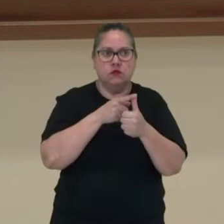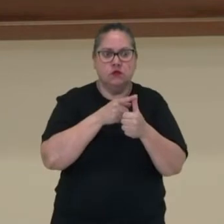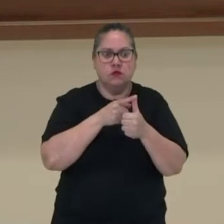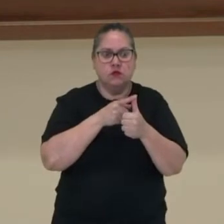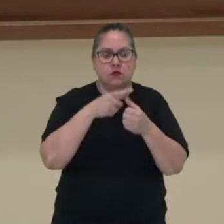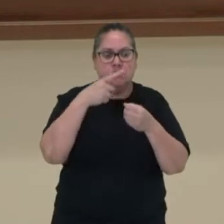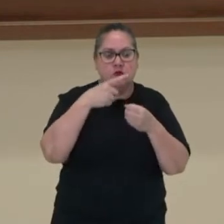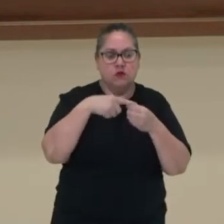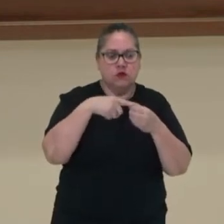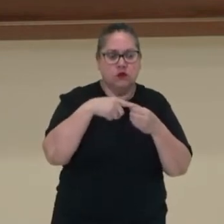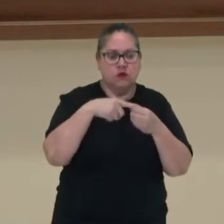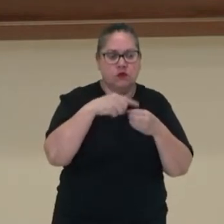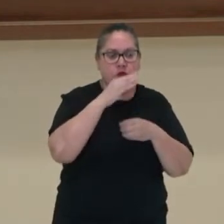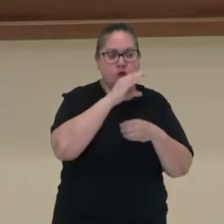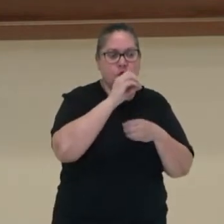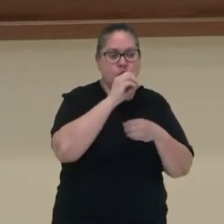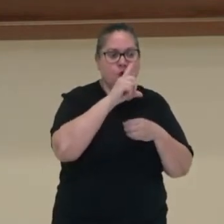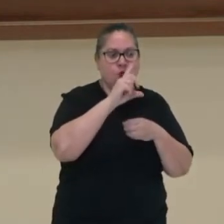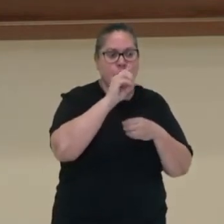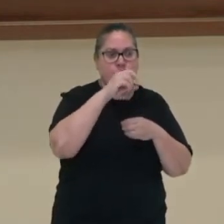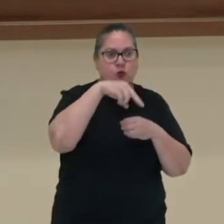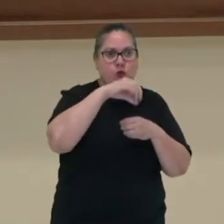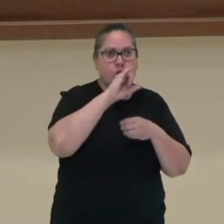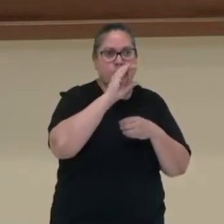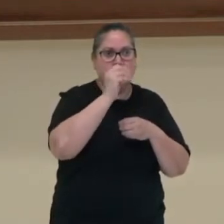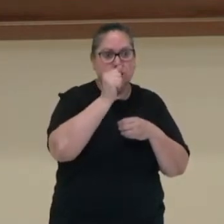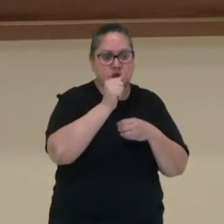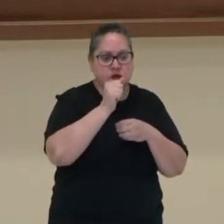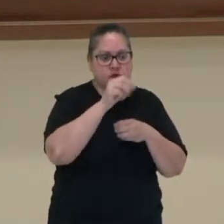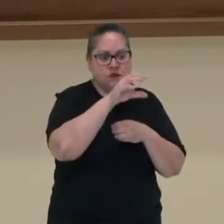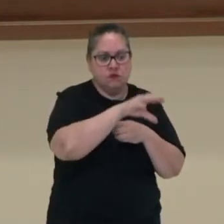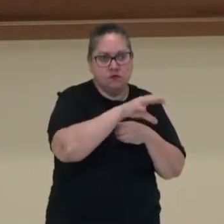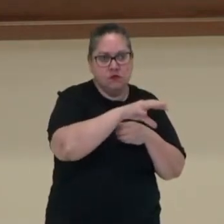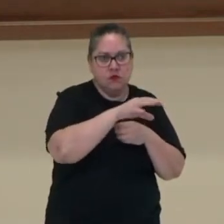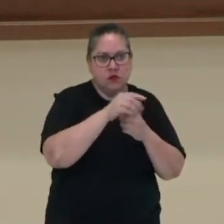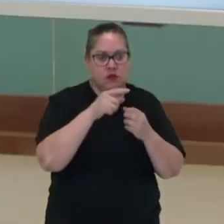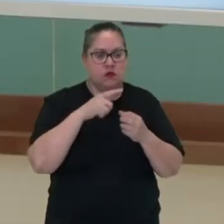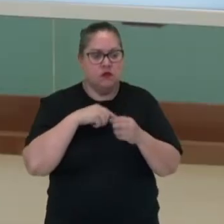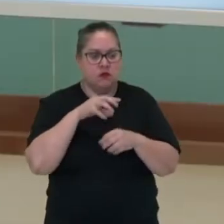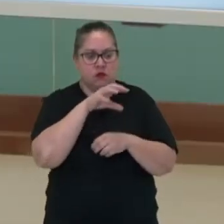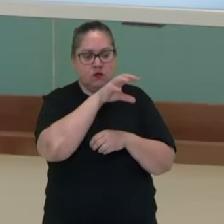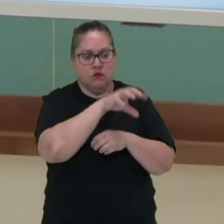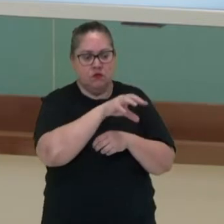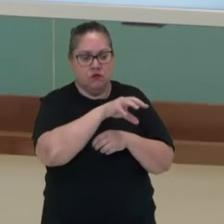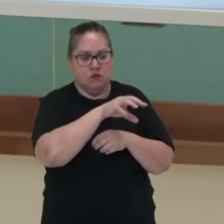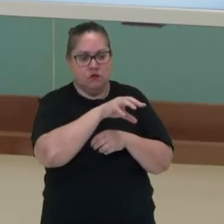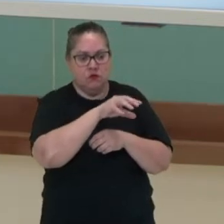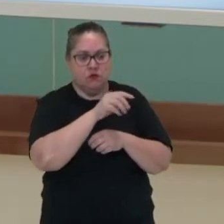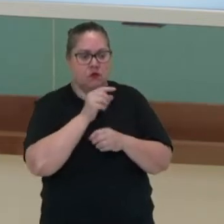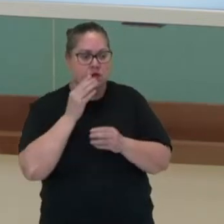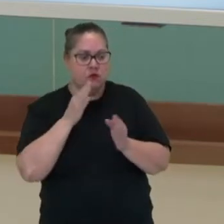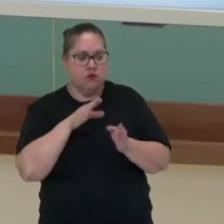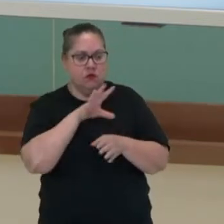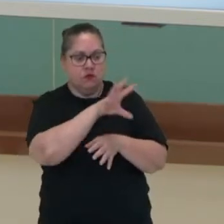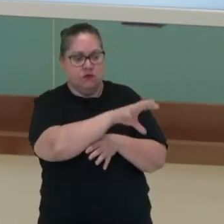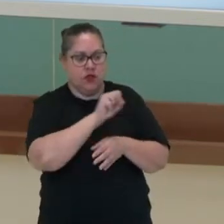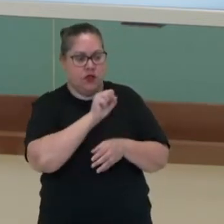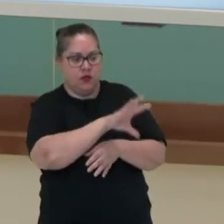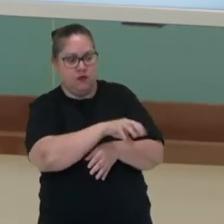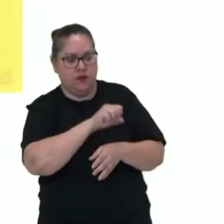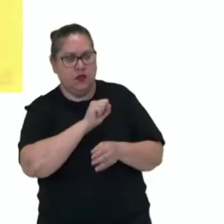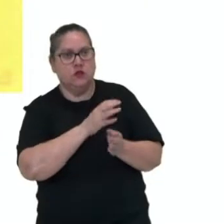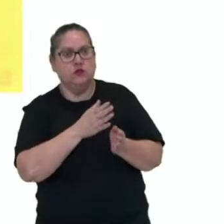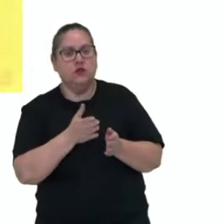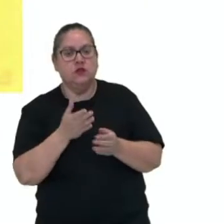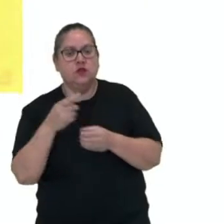metrópoles e colônias. Dentro dessa característica de metrópoles e colônias, nós vamos ter a colônia como sendo um foco de exploração naquele momento